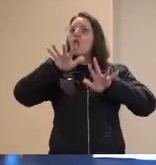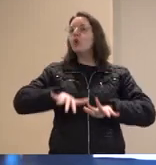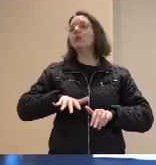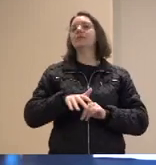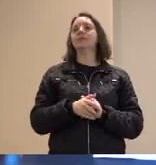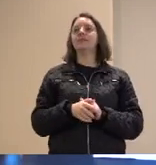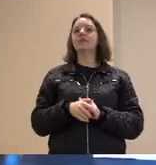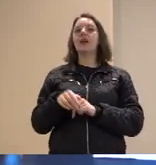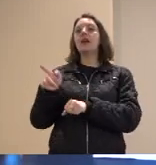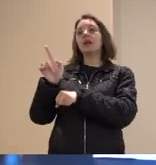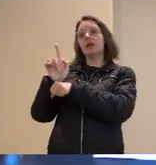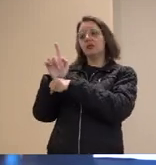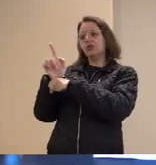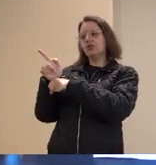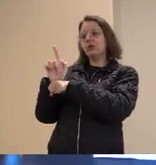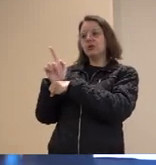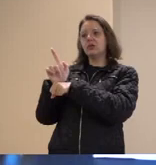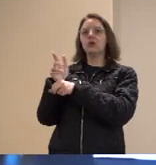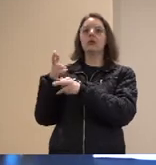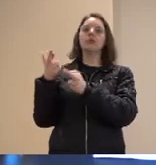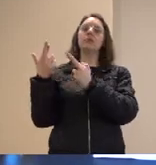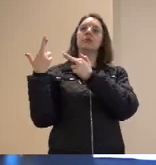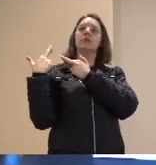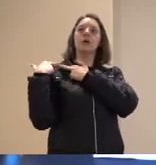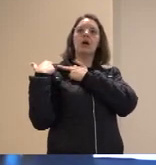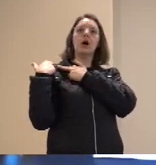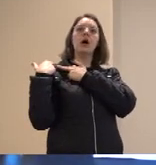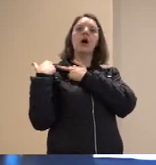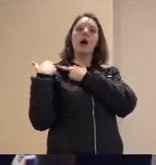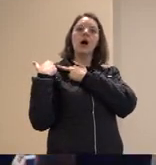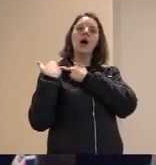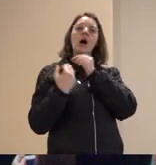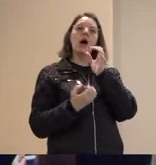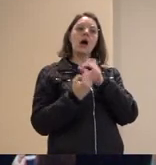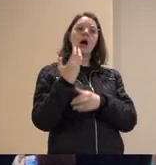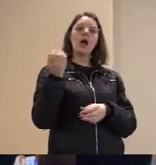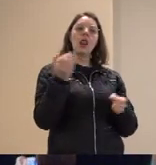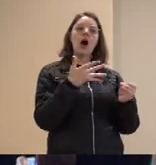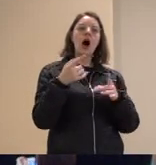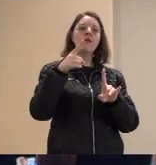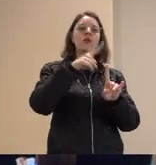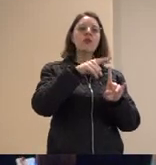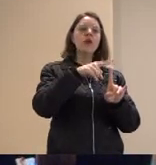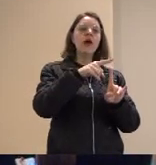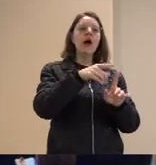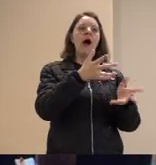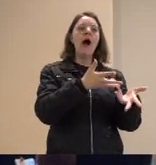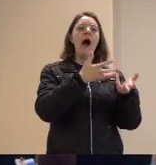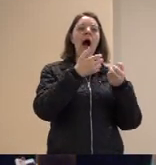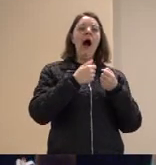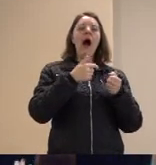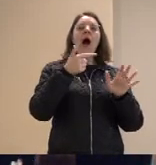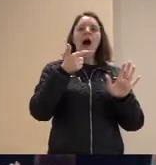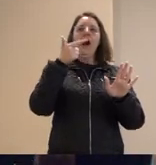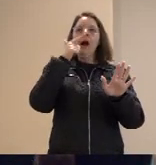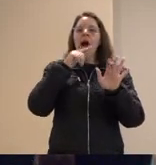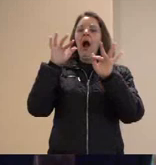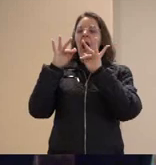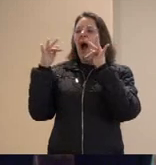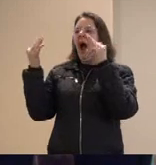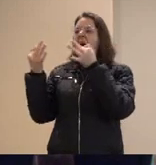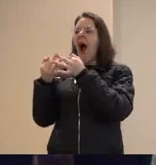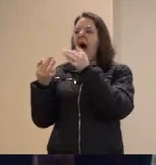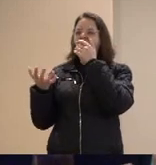gestor se comprometia, ao implantar novas modalidades, que fosse o acolhimento